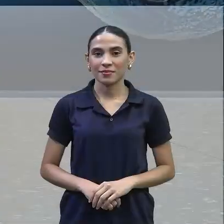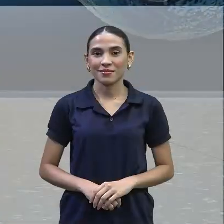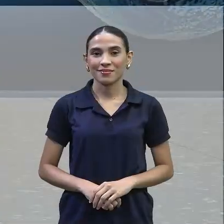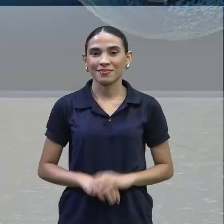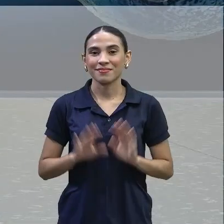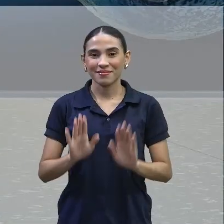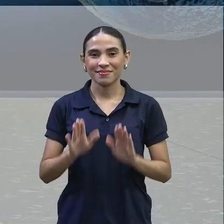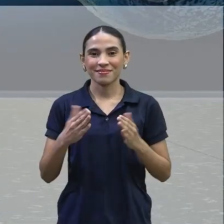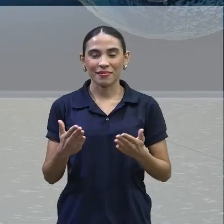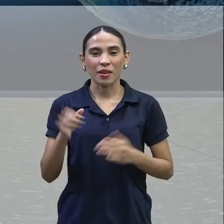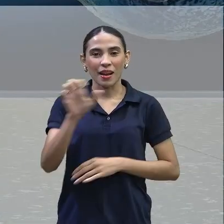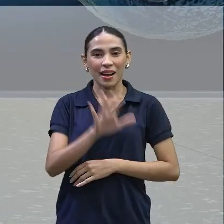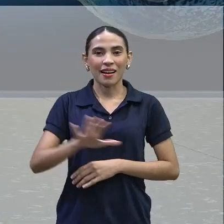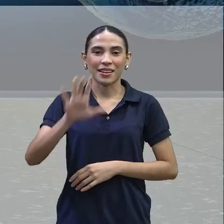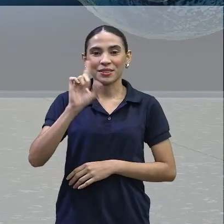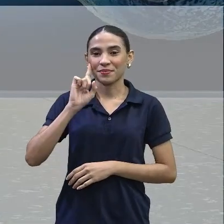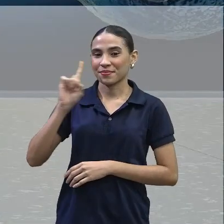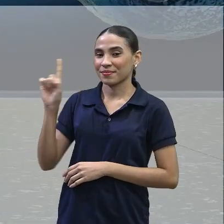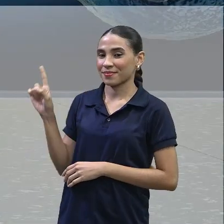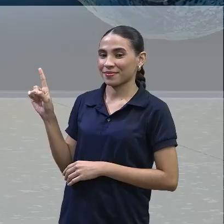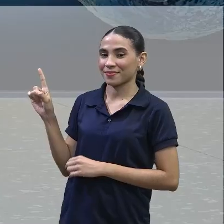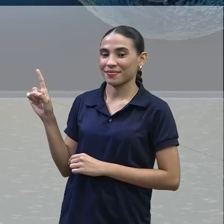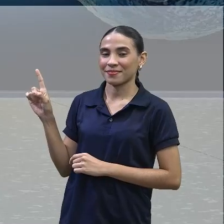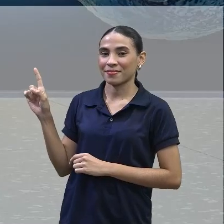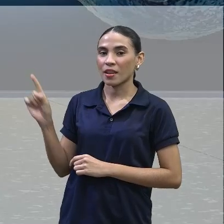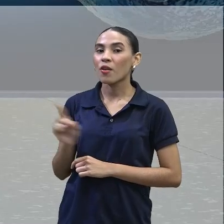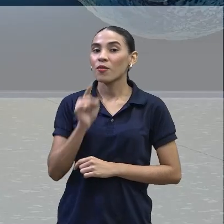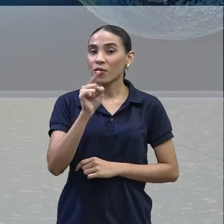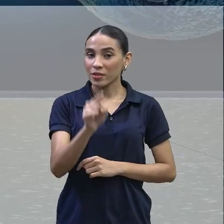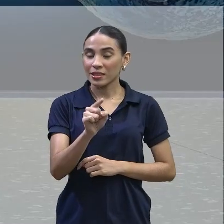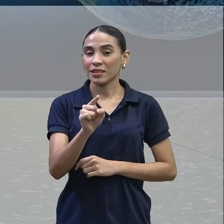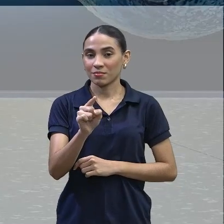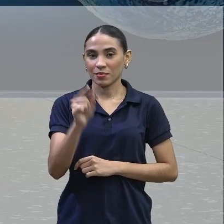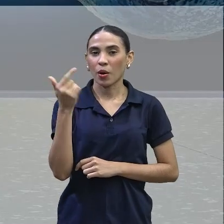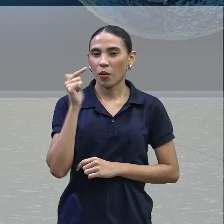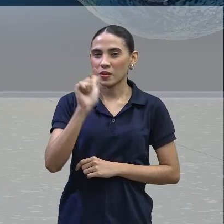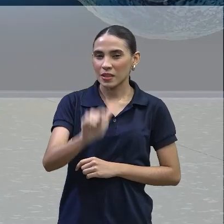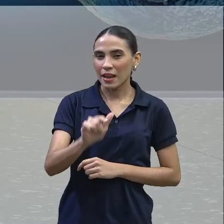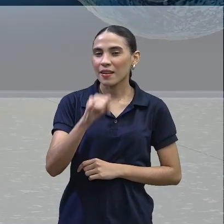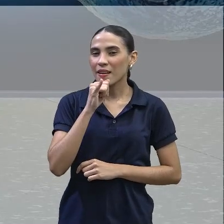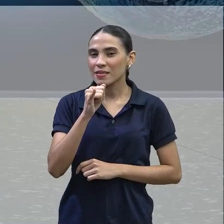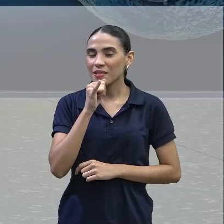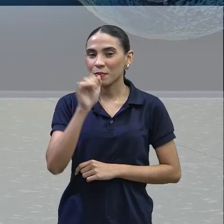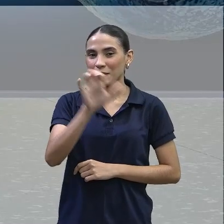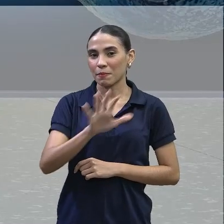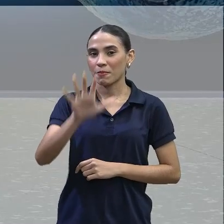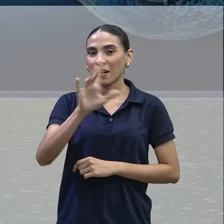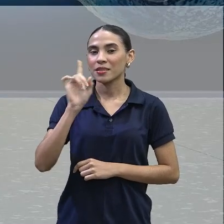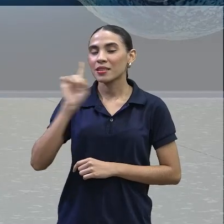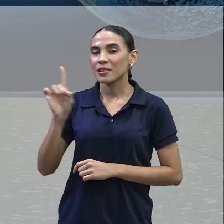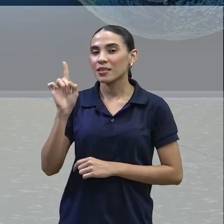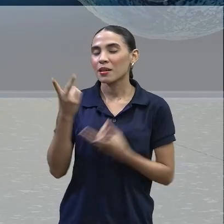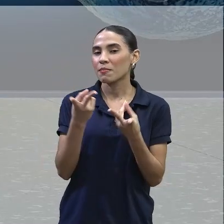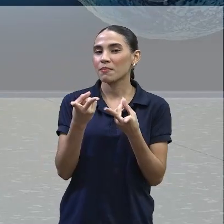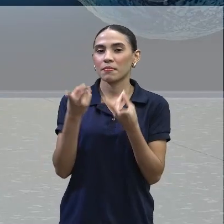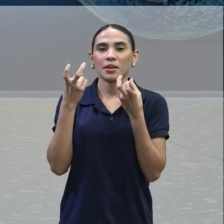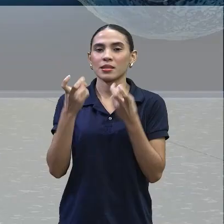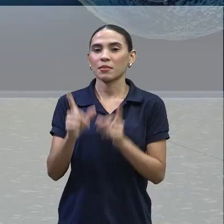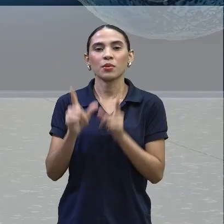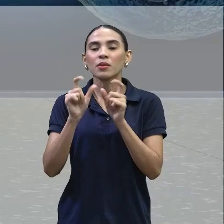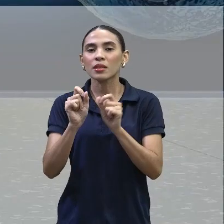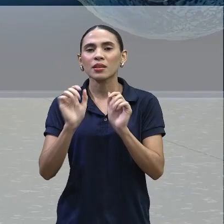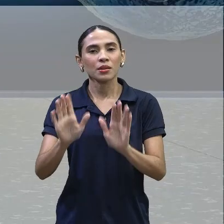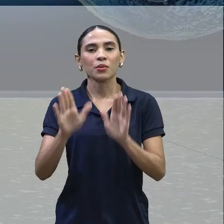Vejam bem o ambiente que eu estou. Vocês já conseguem aqui, pelas imagens, já perceber qual